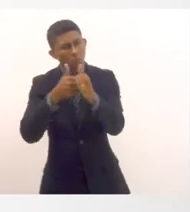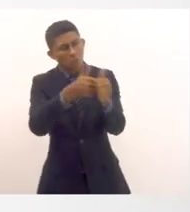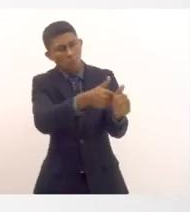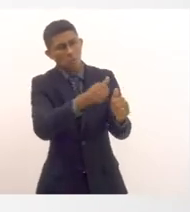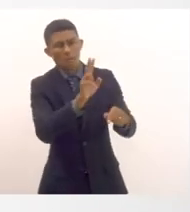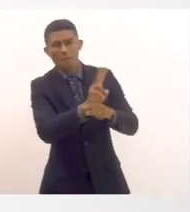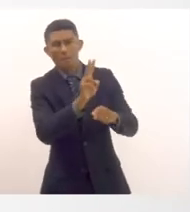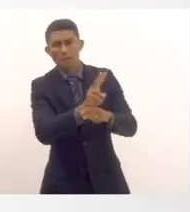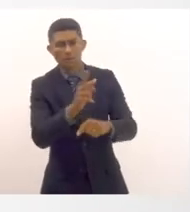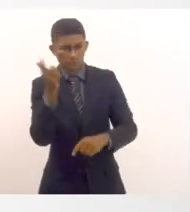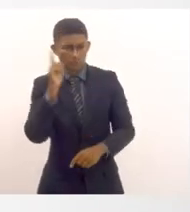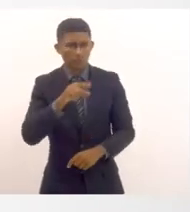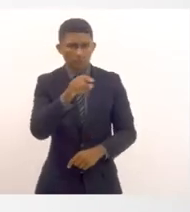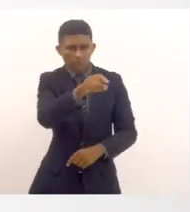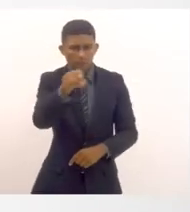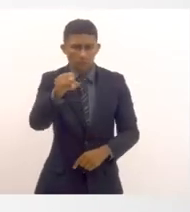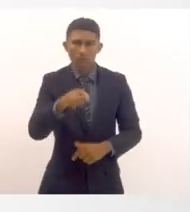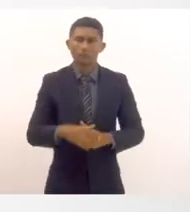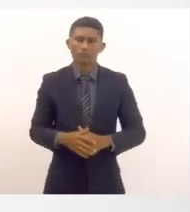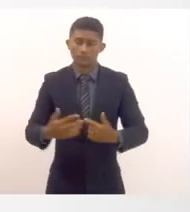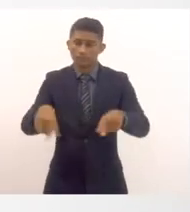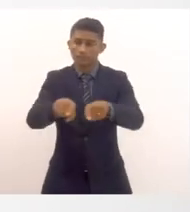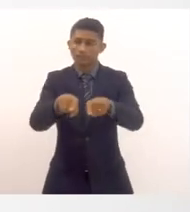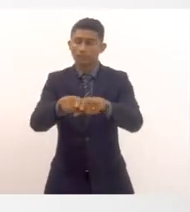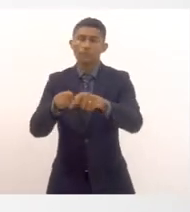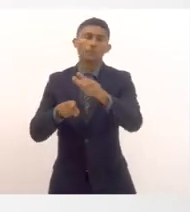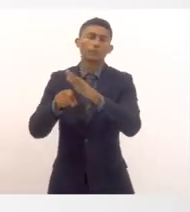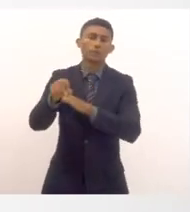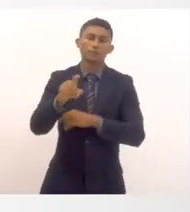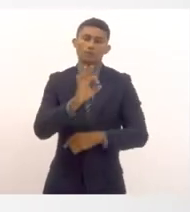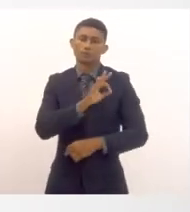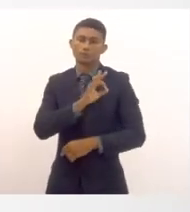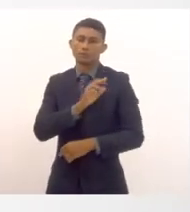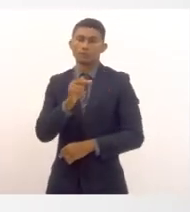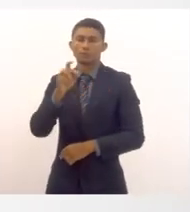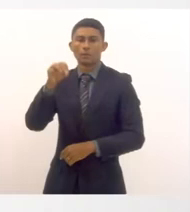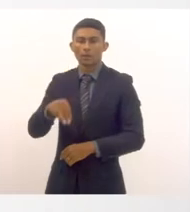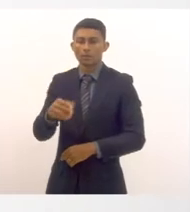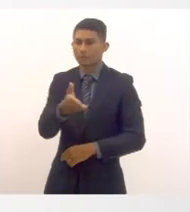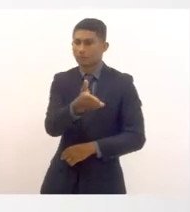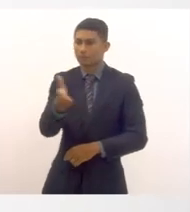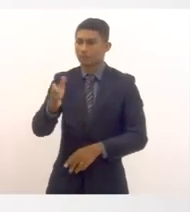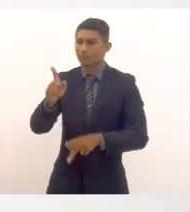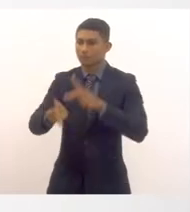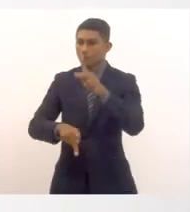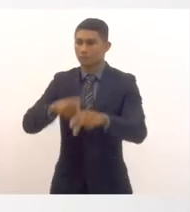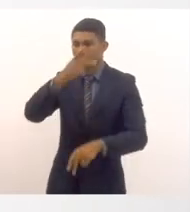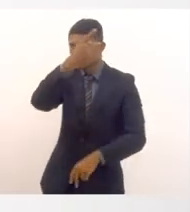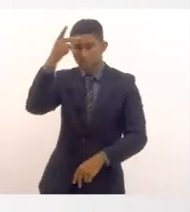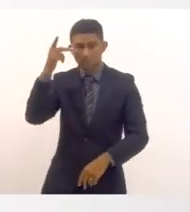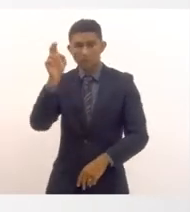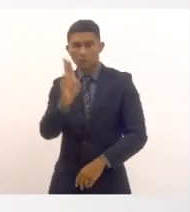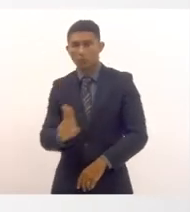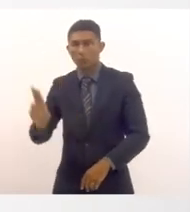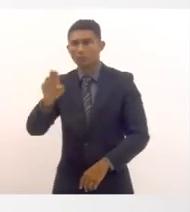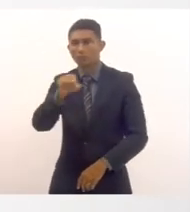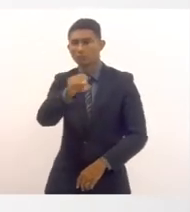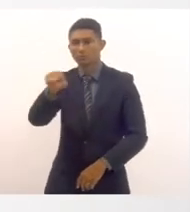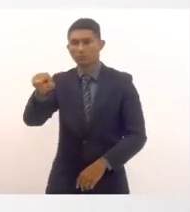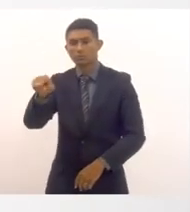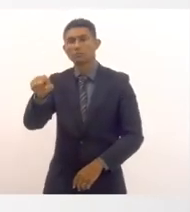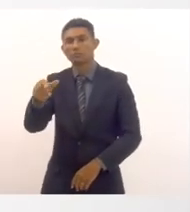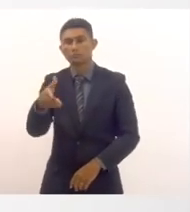fiscalizatória técnico e hidrata também a polícia militar quanto à questão dos usuários em si se algum tipo de canal é